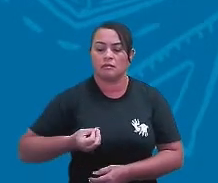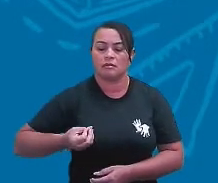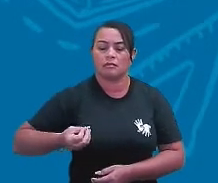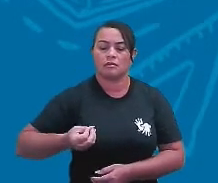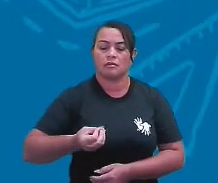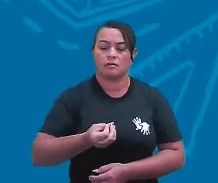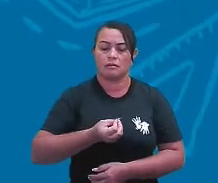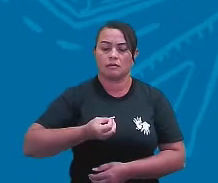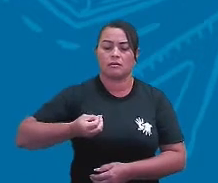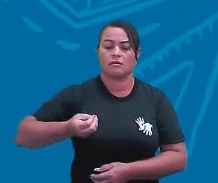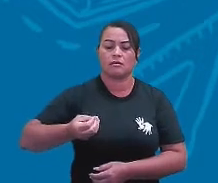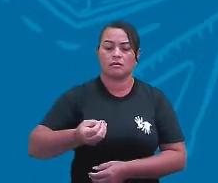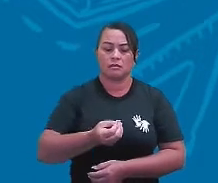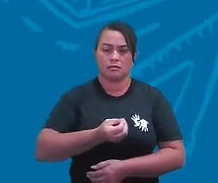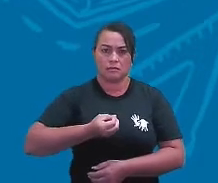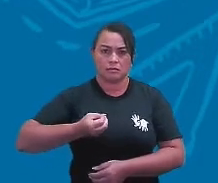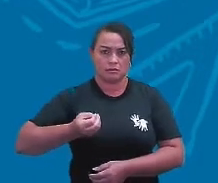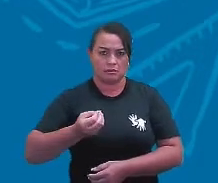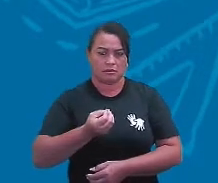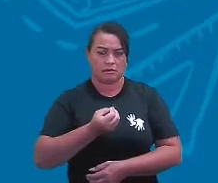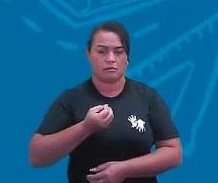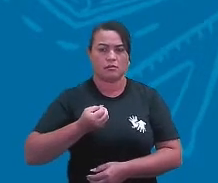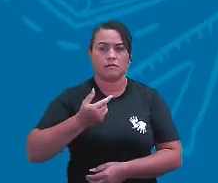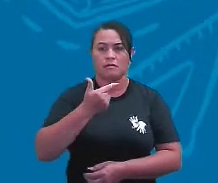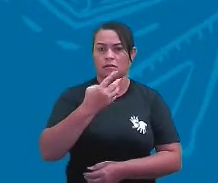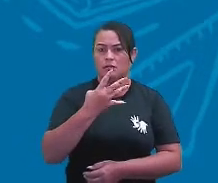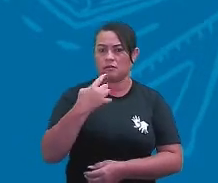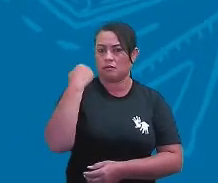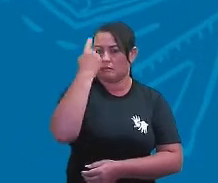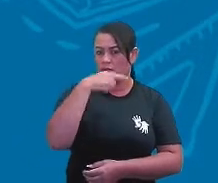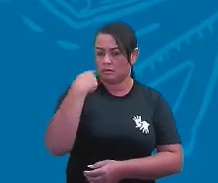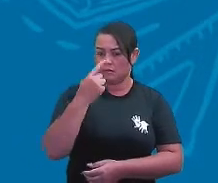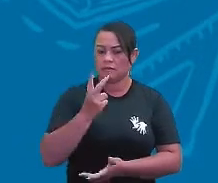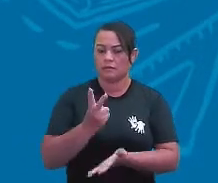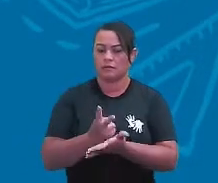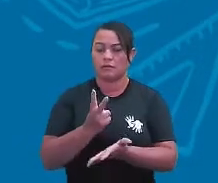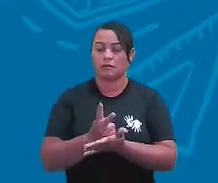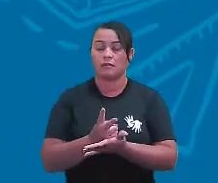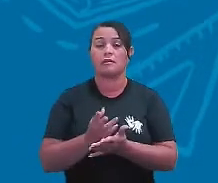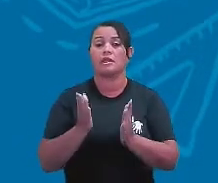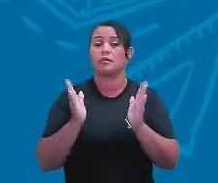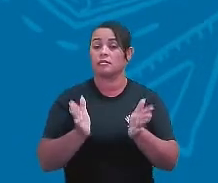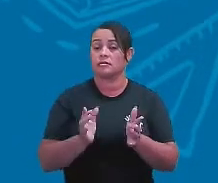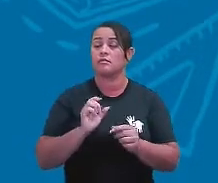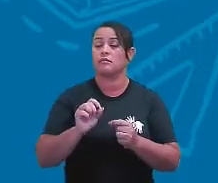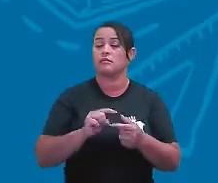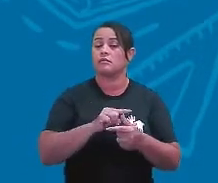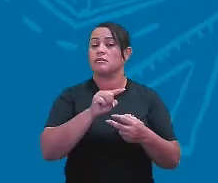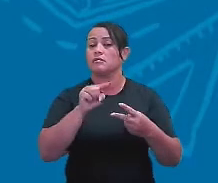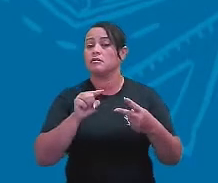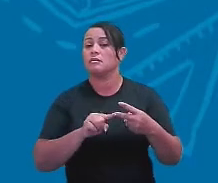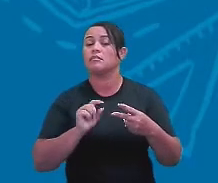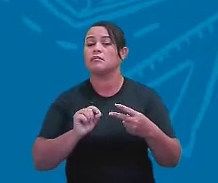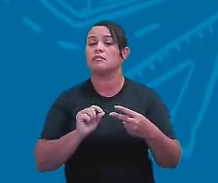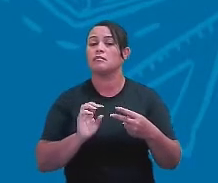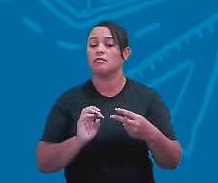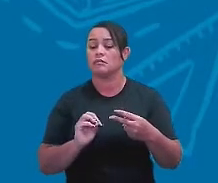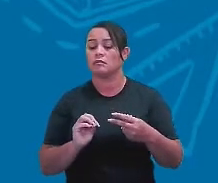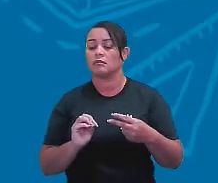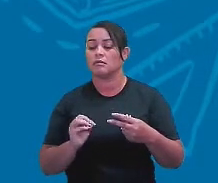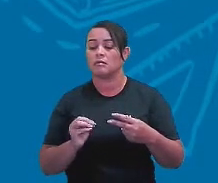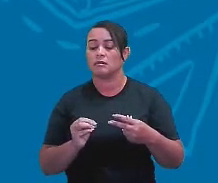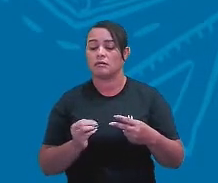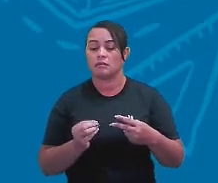completar esse giro completo 24 horas. Beleza? Translação é o movimento que a Terra